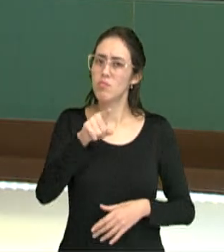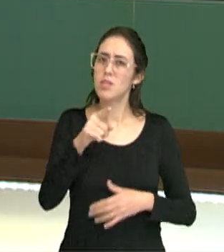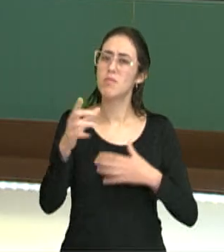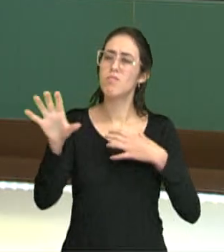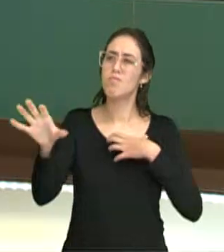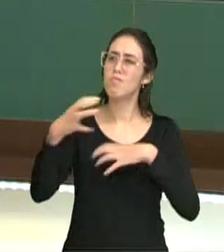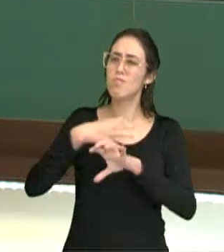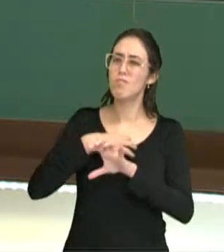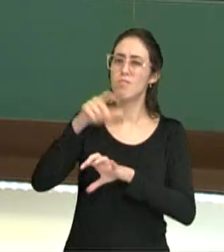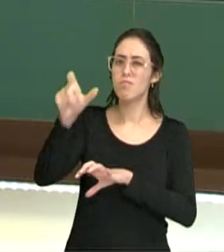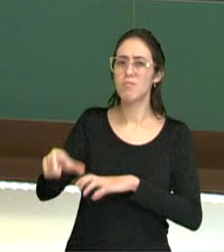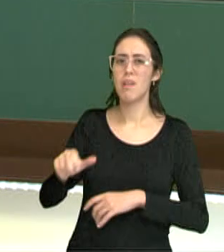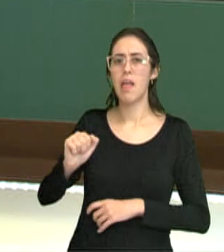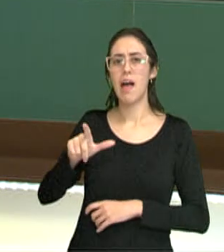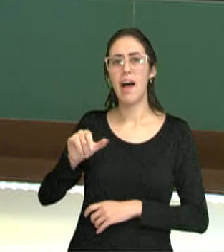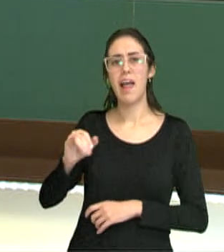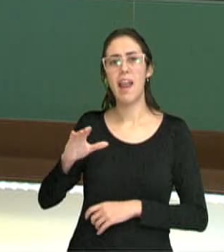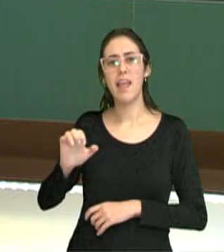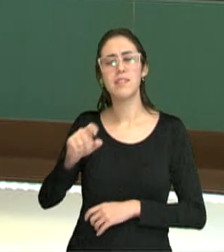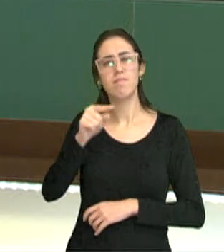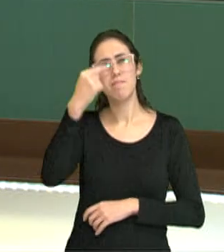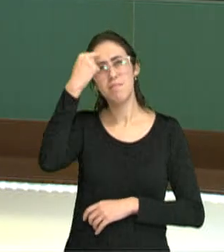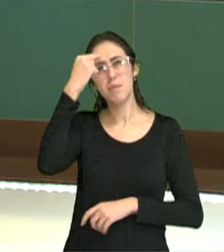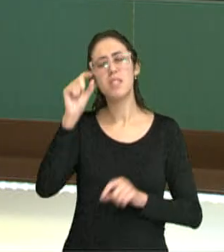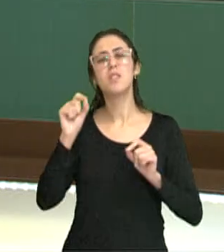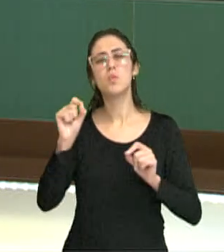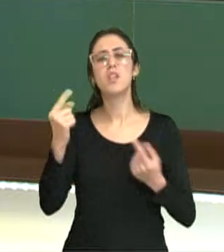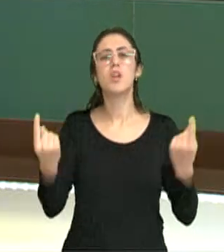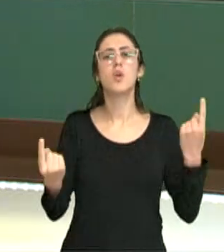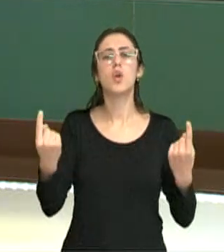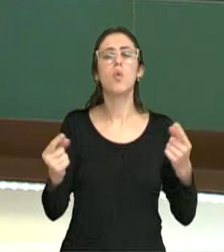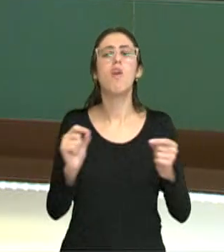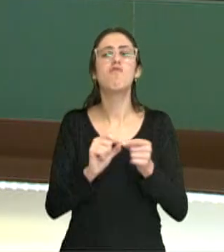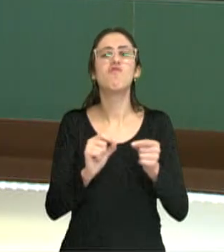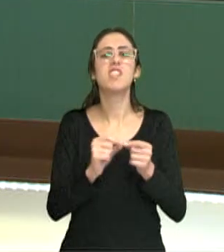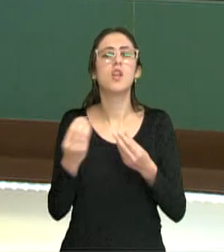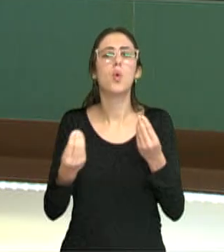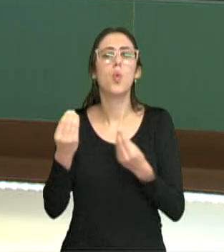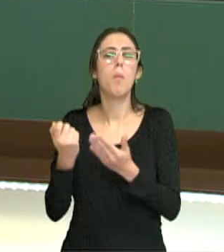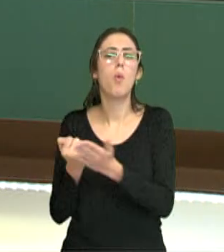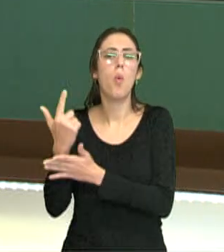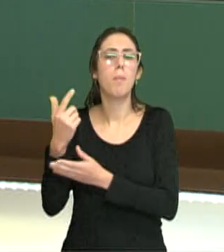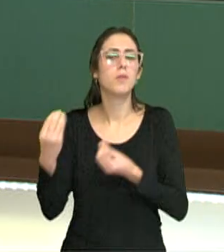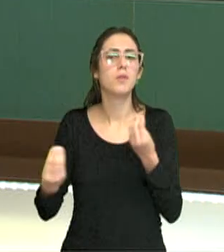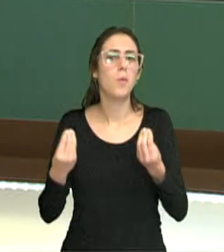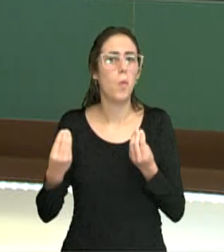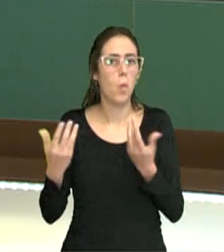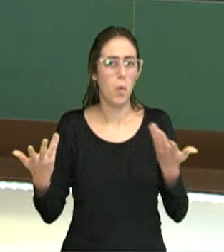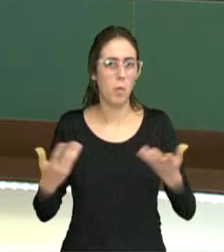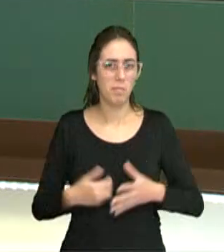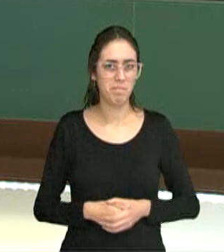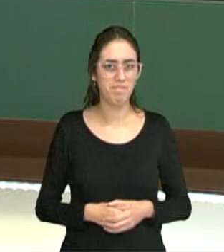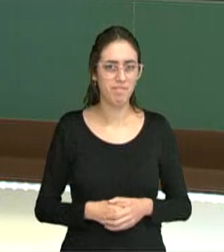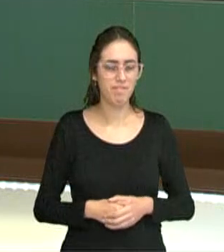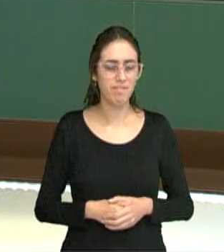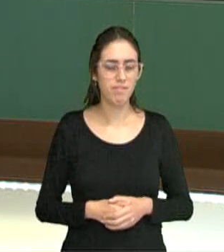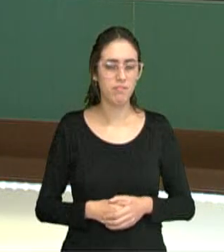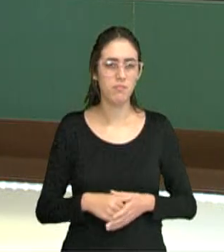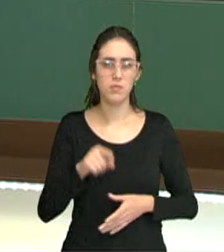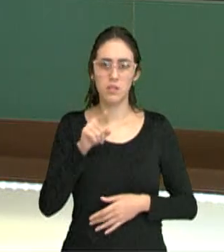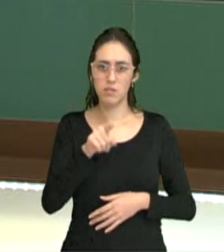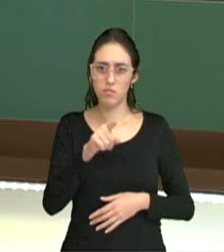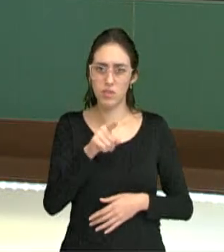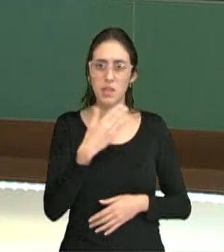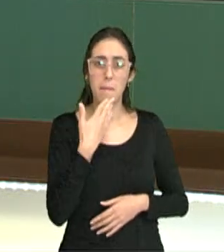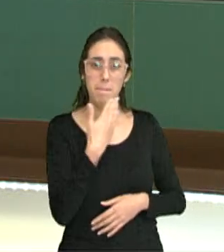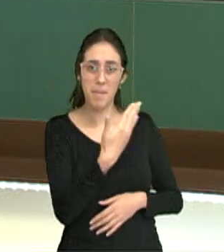Alice e avalie as duas opções para conseguir realizar esse sonho da Alice. Você pediria o